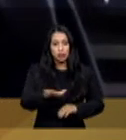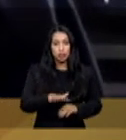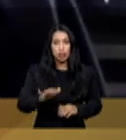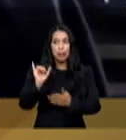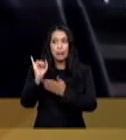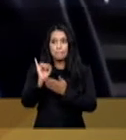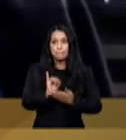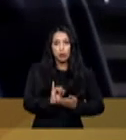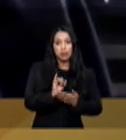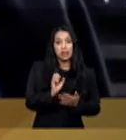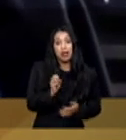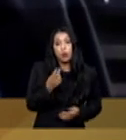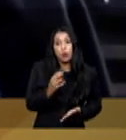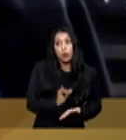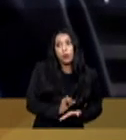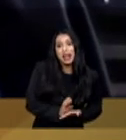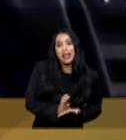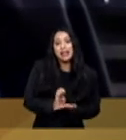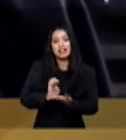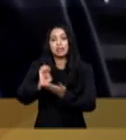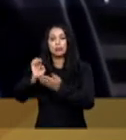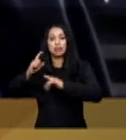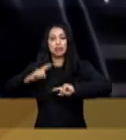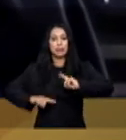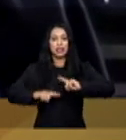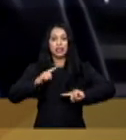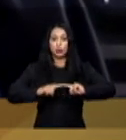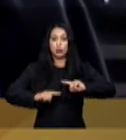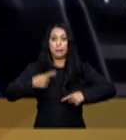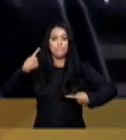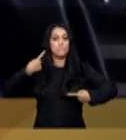importar ou exportar mercadoria proibida.